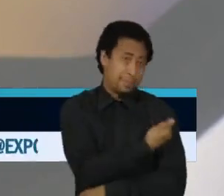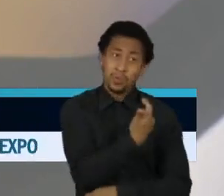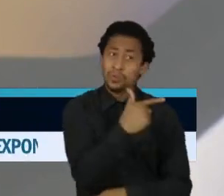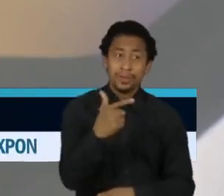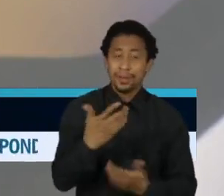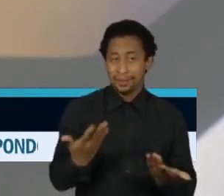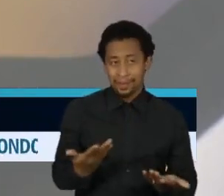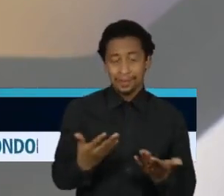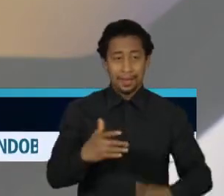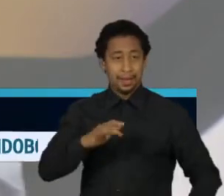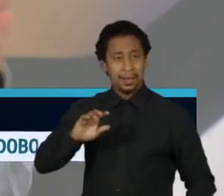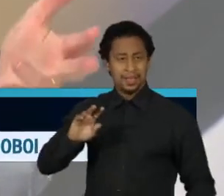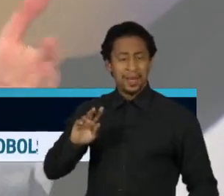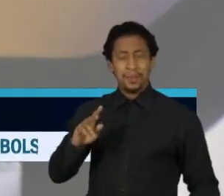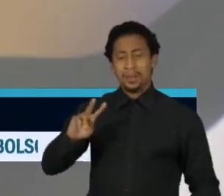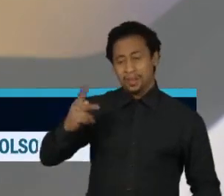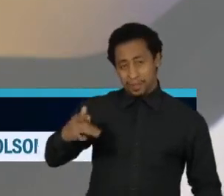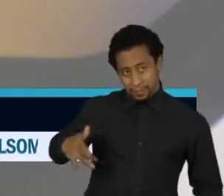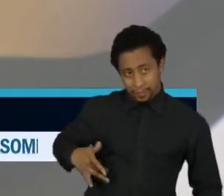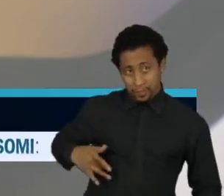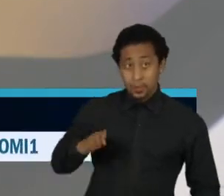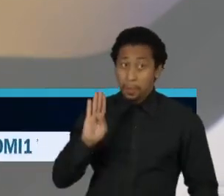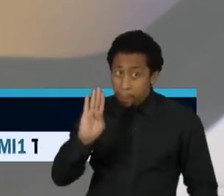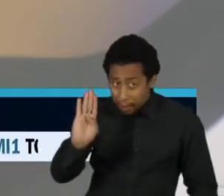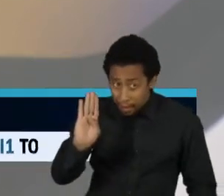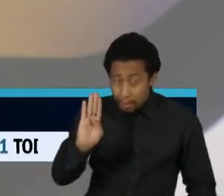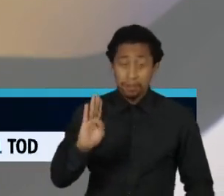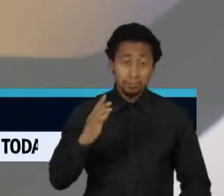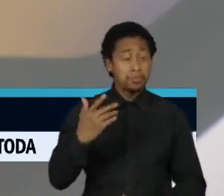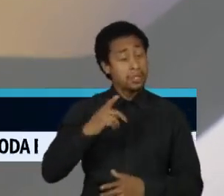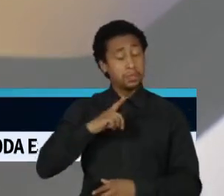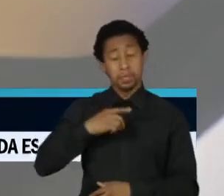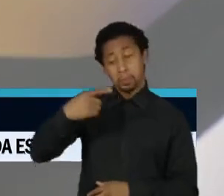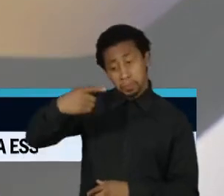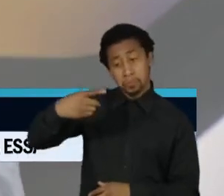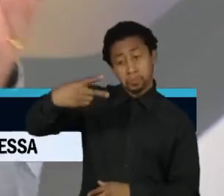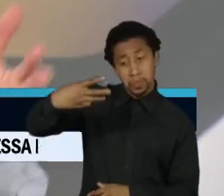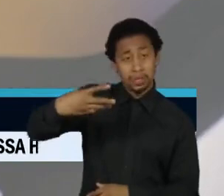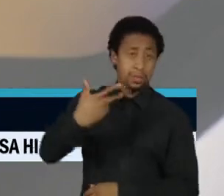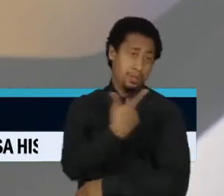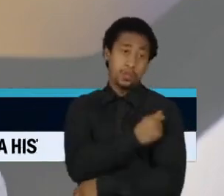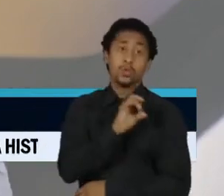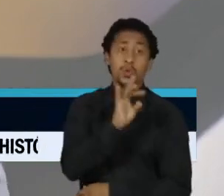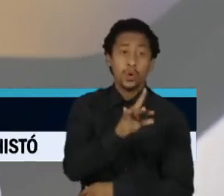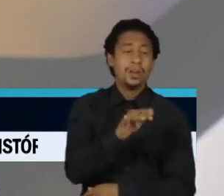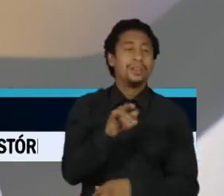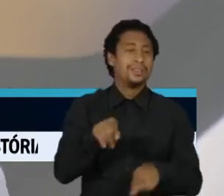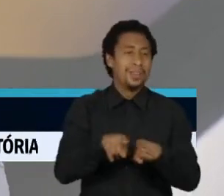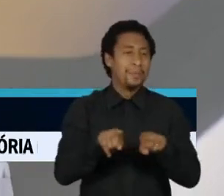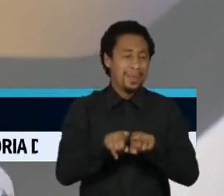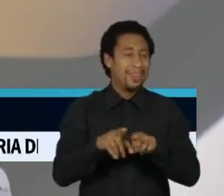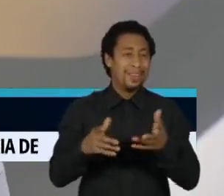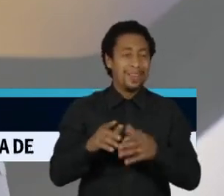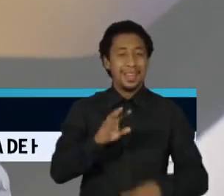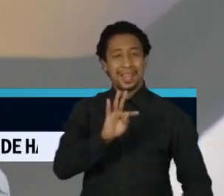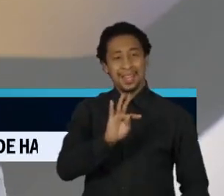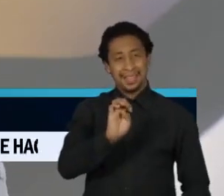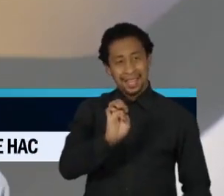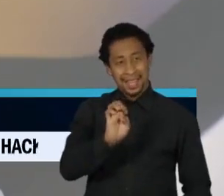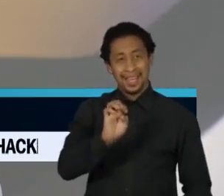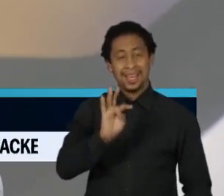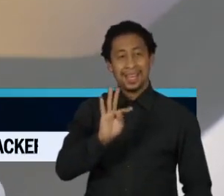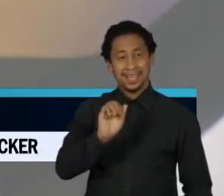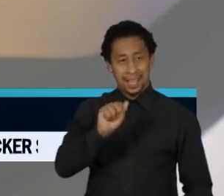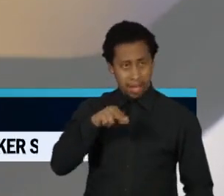gente pensar no tétano, por exemplo, é a cada 10 anos. Então, quer dizer, é muita vacina, é